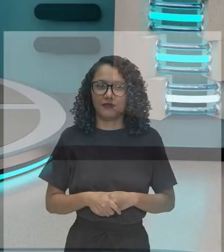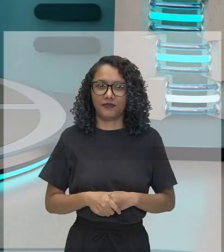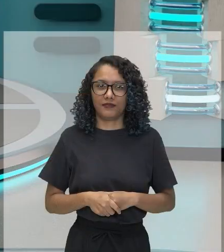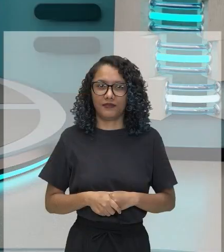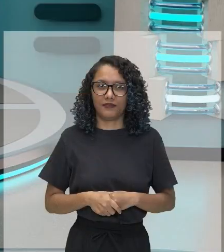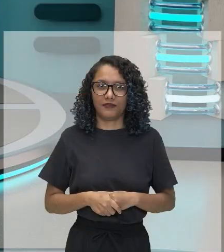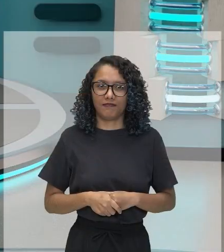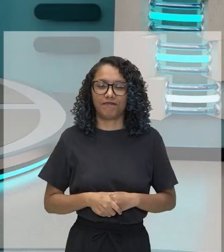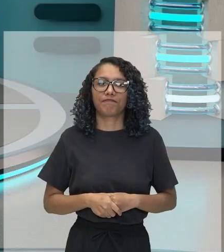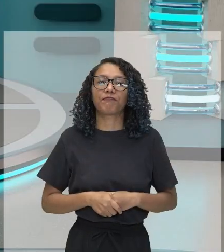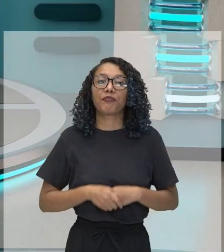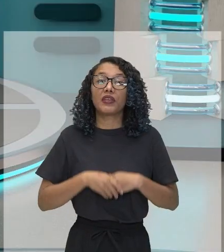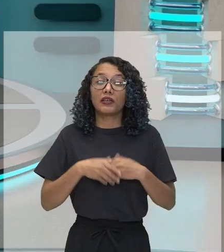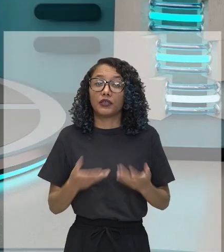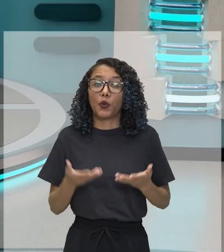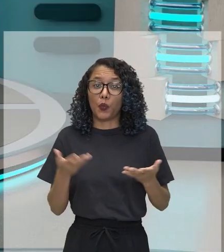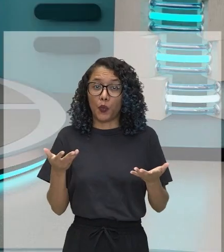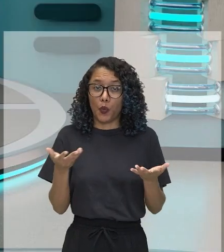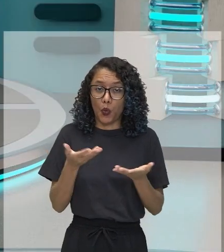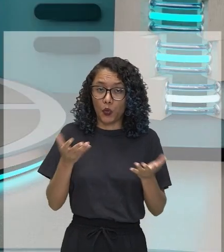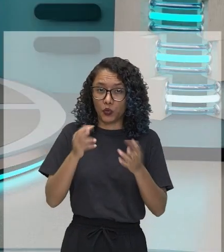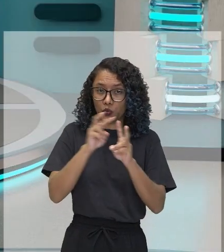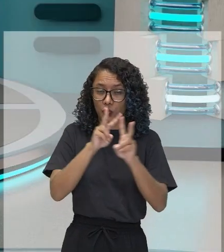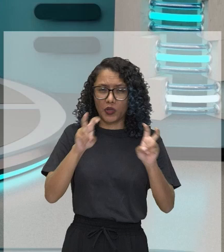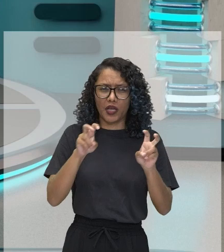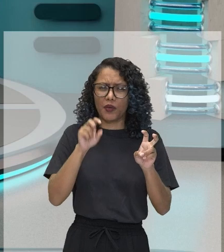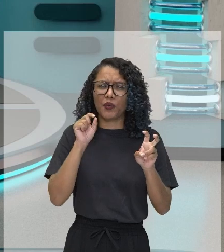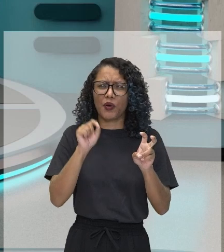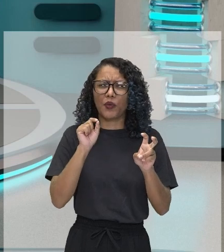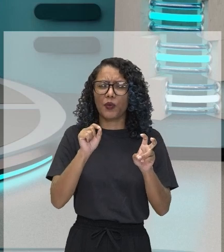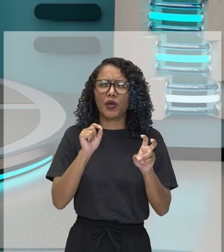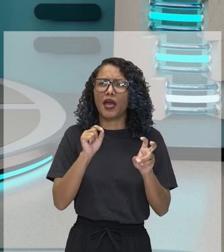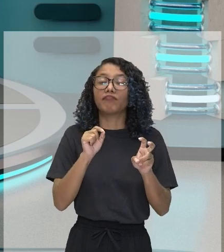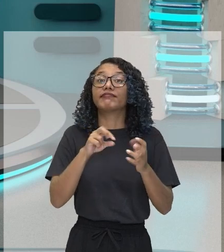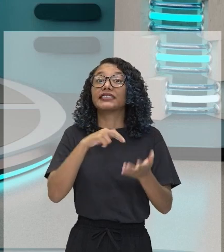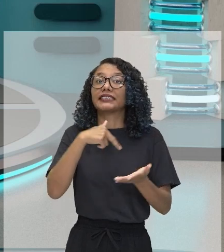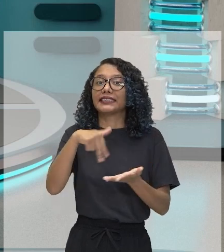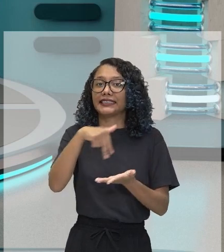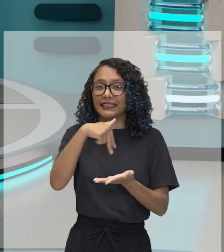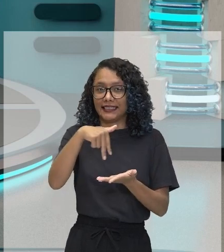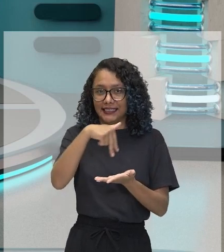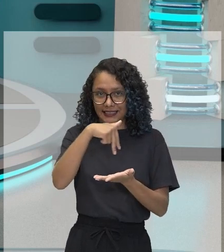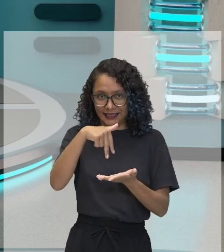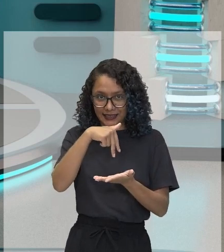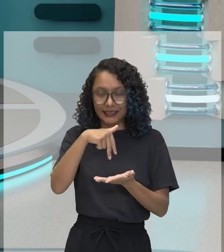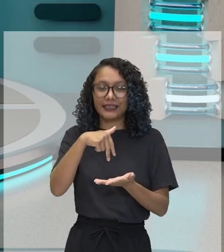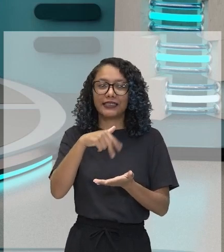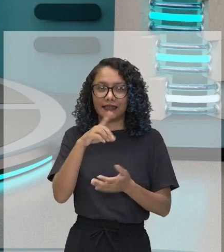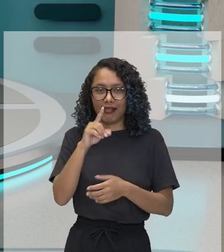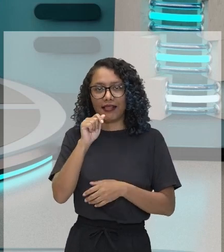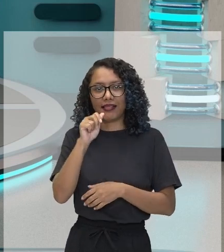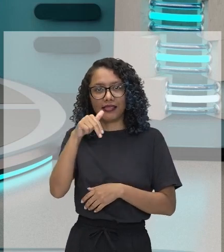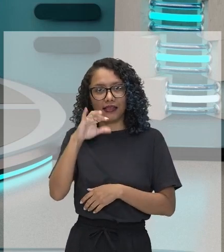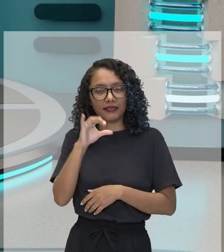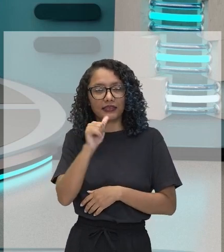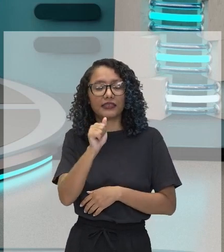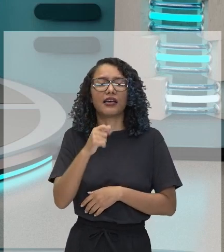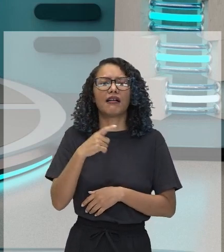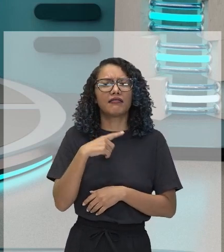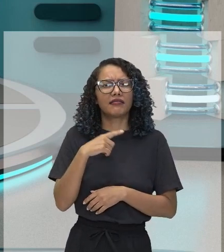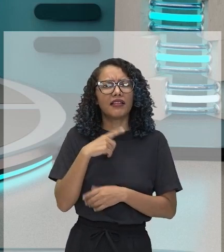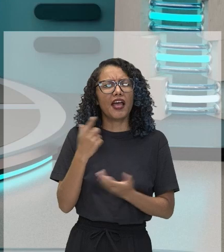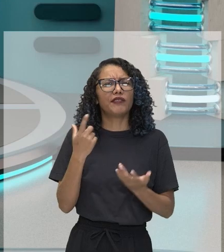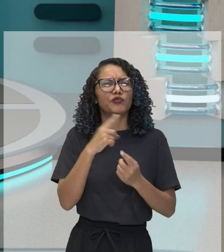E hoje, o assunto da aula de hoje é sobre a dança. Então, a dança ela tem diferentes funções. Lá